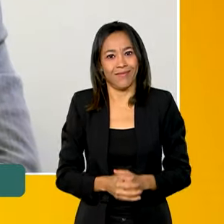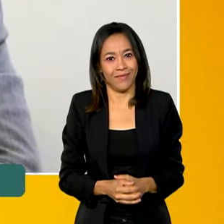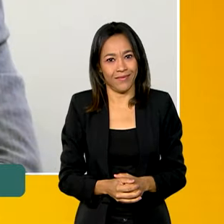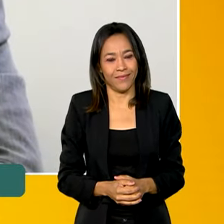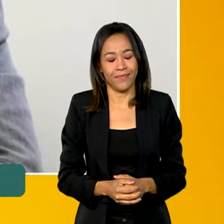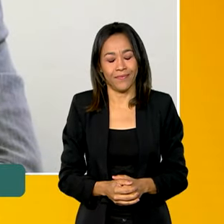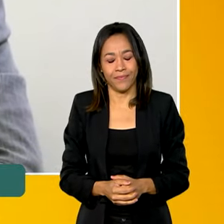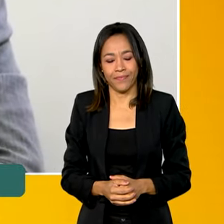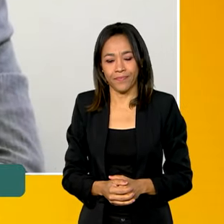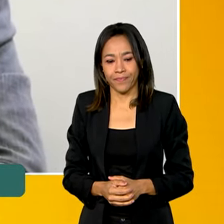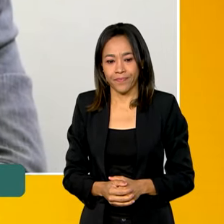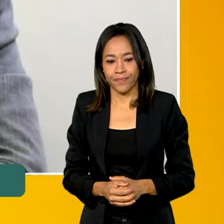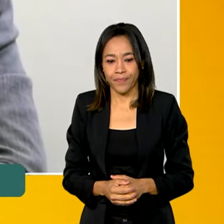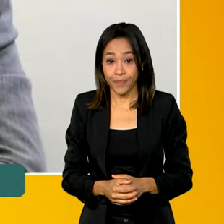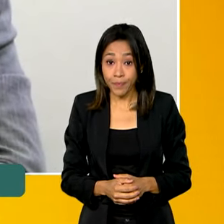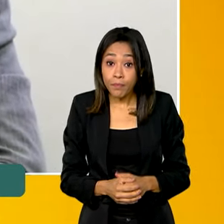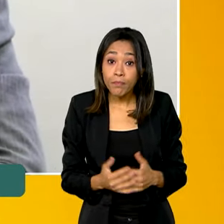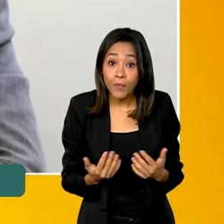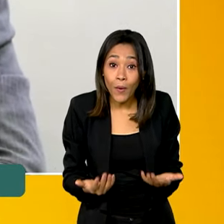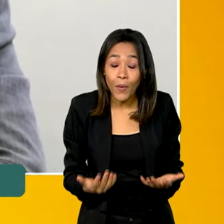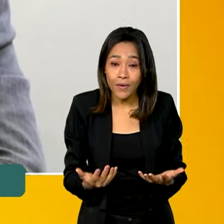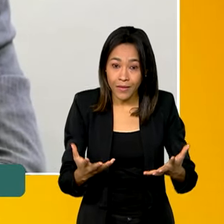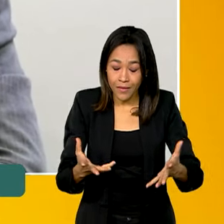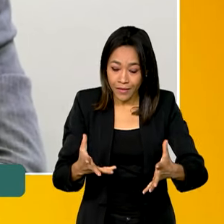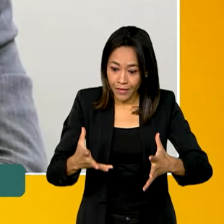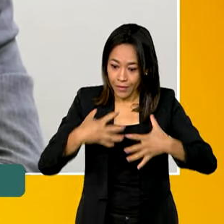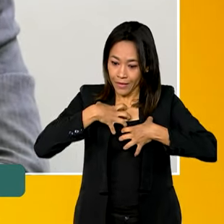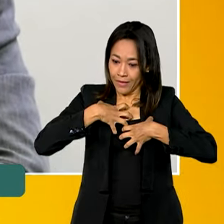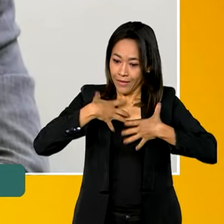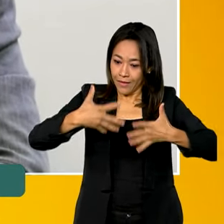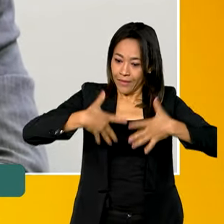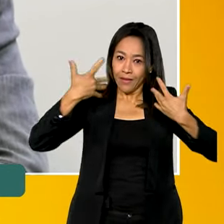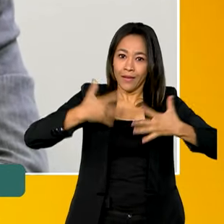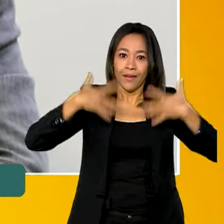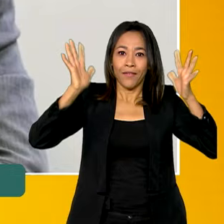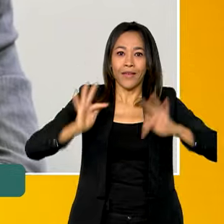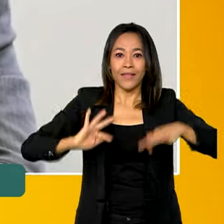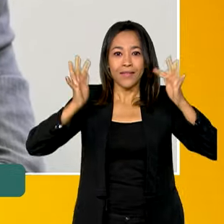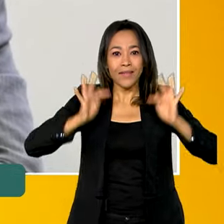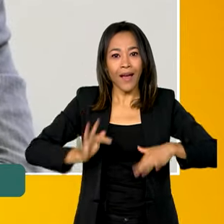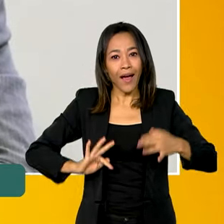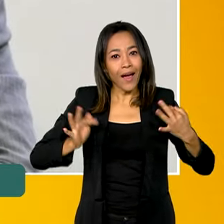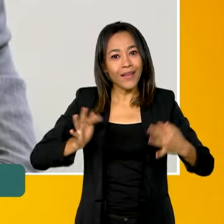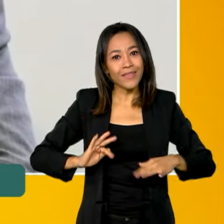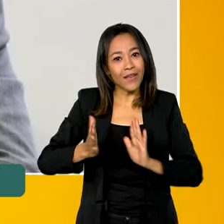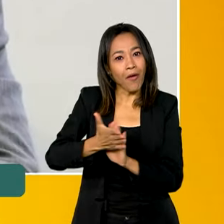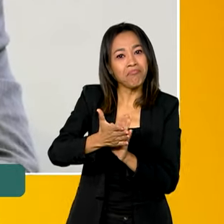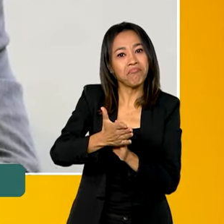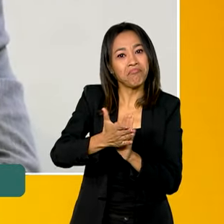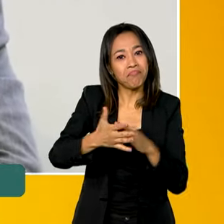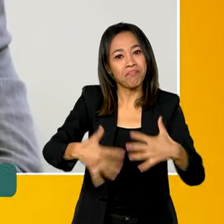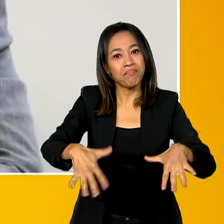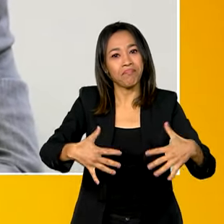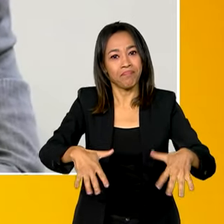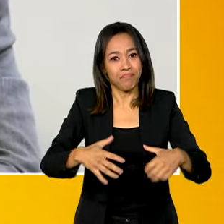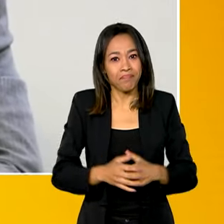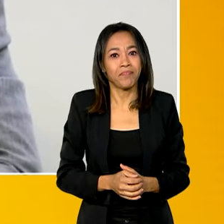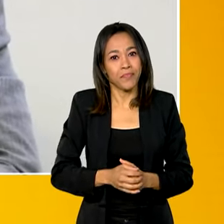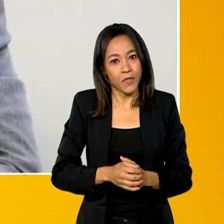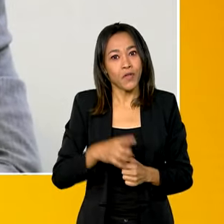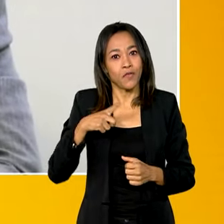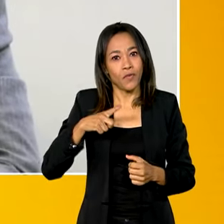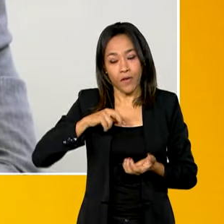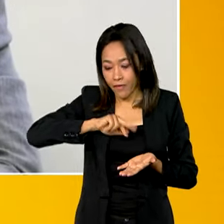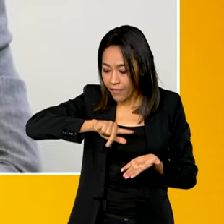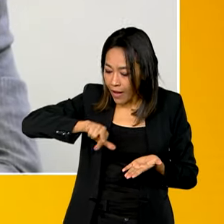foco bom a gente recebeu com bastante felicidade e quando eu digo a gente eu digo a uma correlação de forças